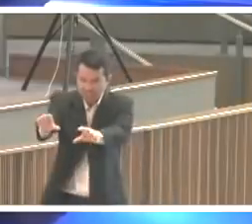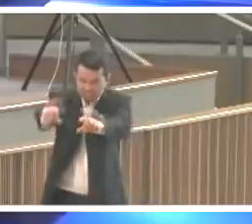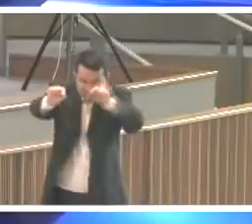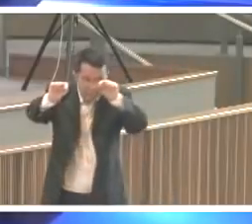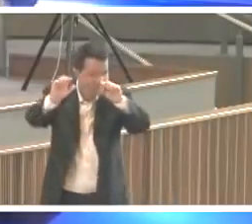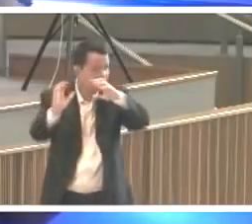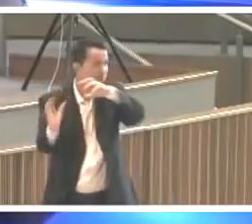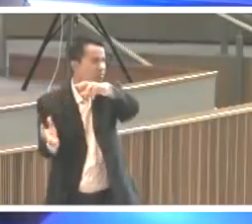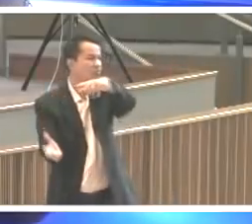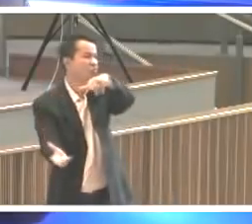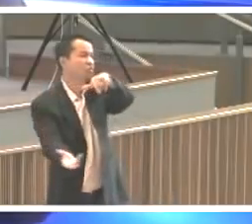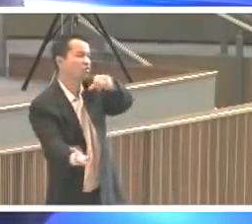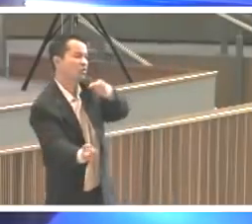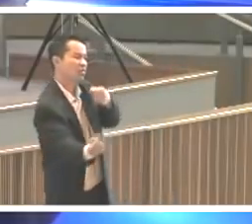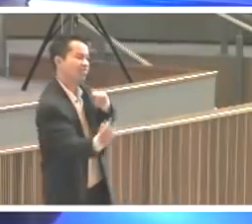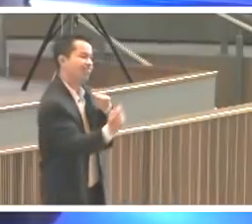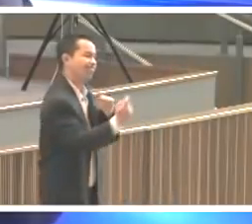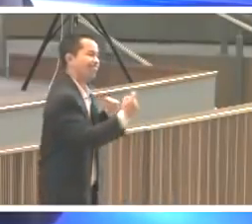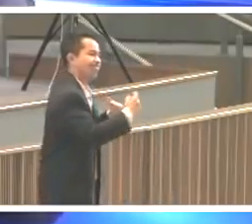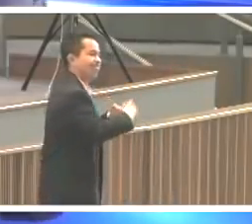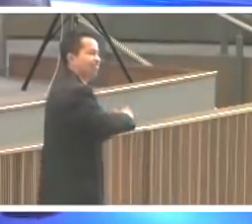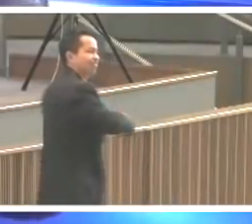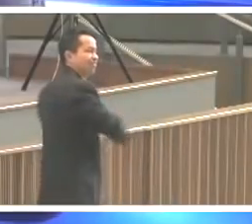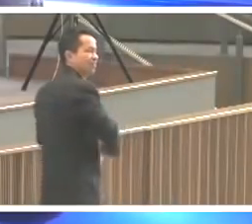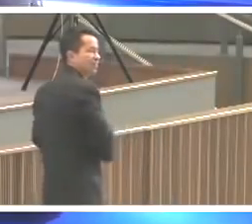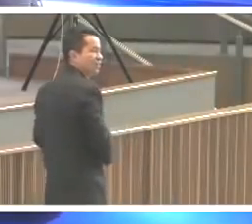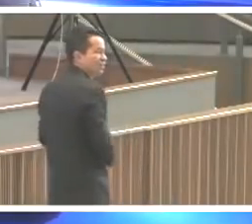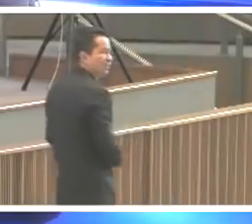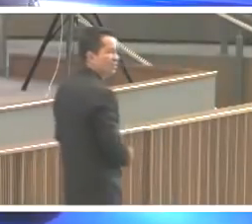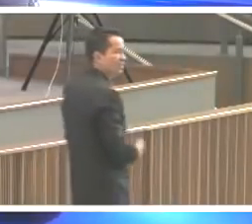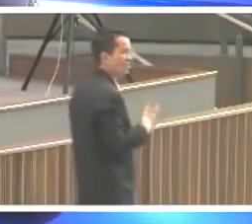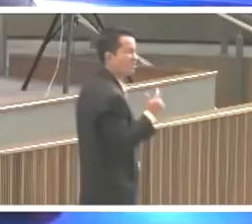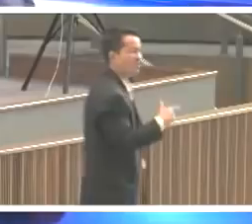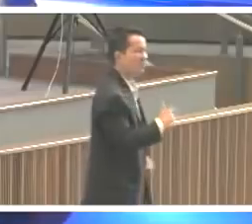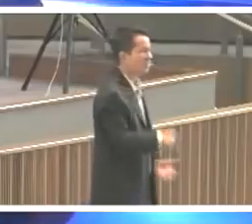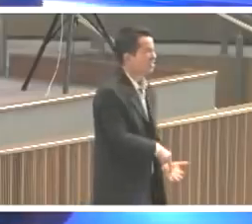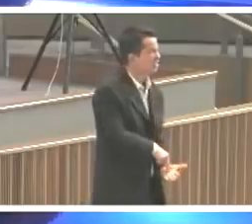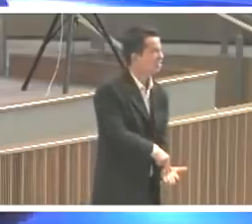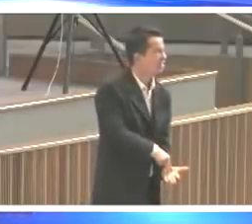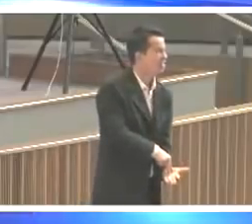e eles não permanecem firmes na sua jornada com Deus.